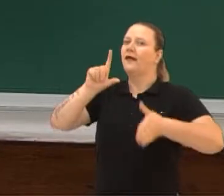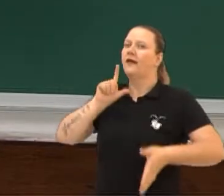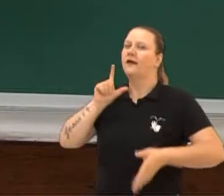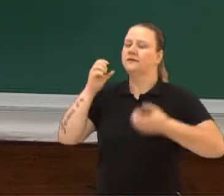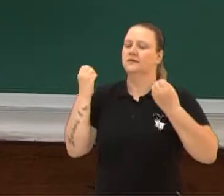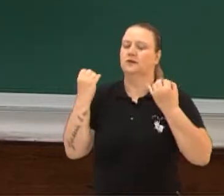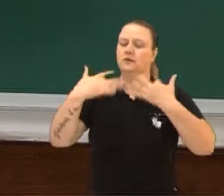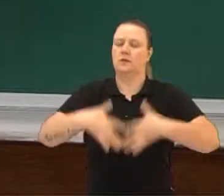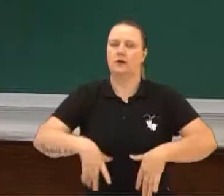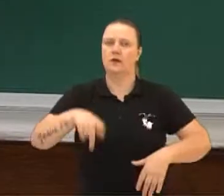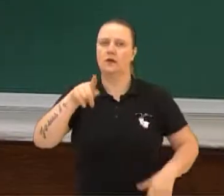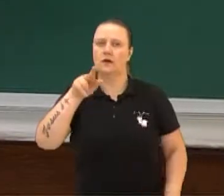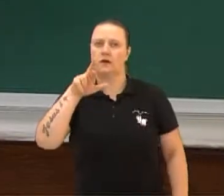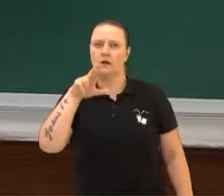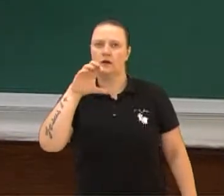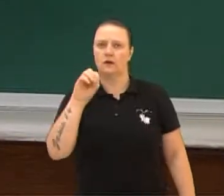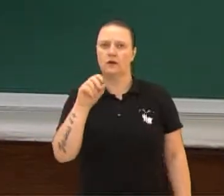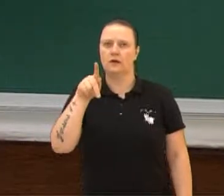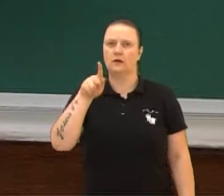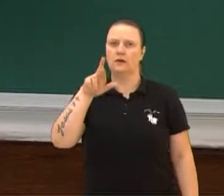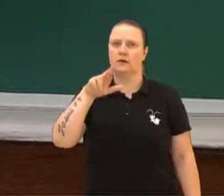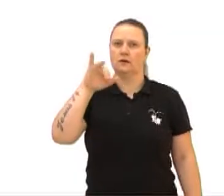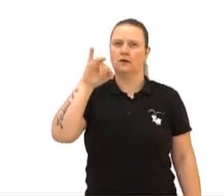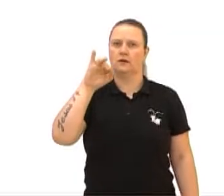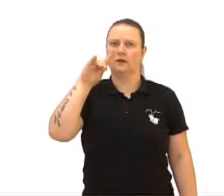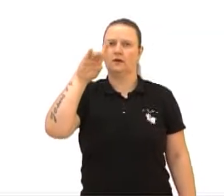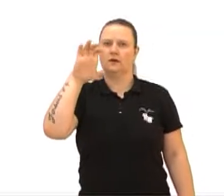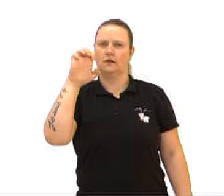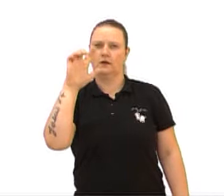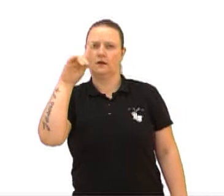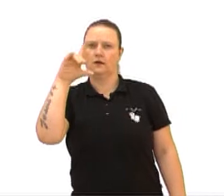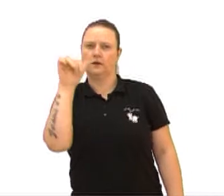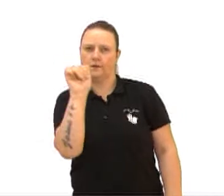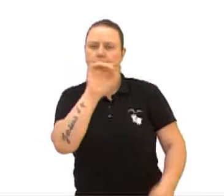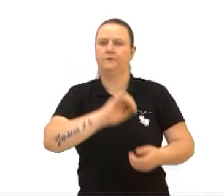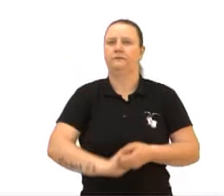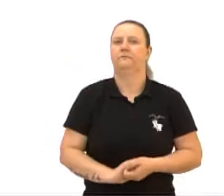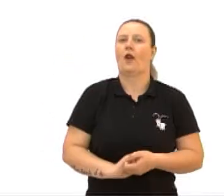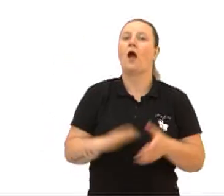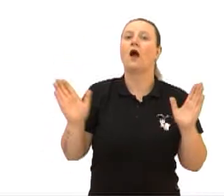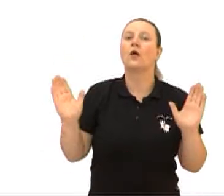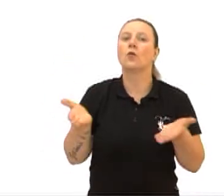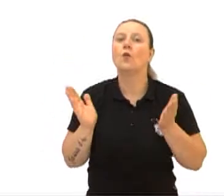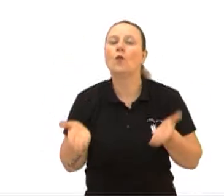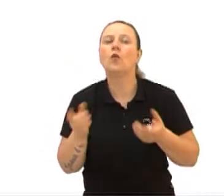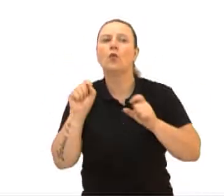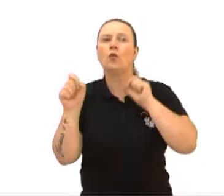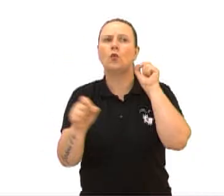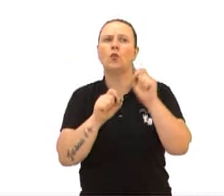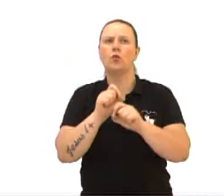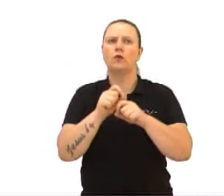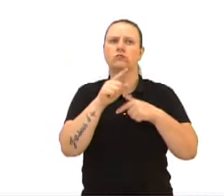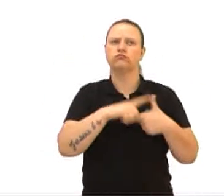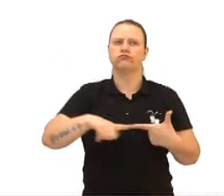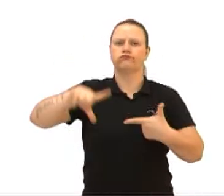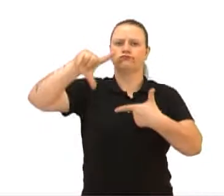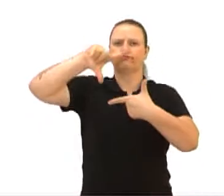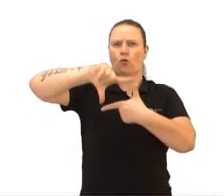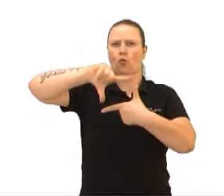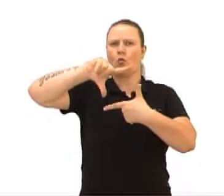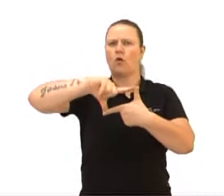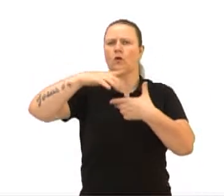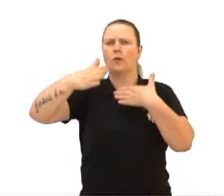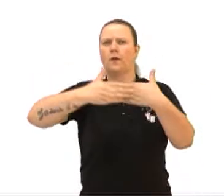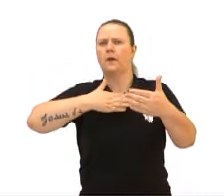falar sobre a propriedade. A prof já está meio adiantada, né? Então, dado um triângulo retângulo qualquer, a área do